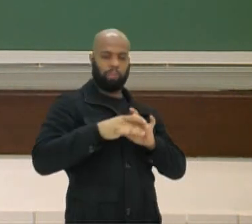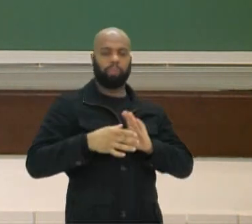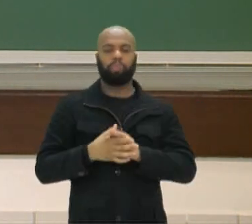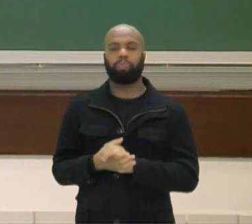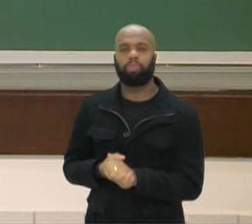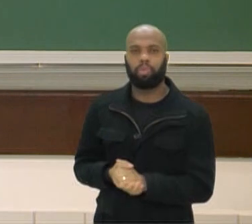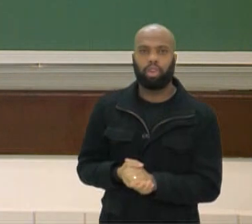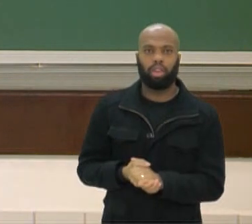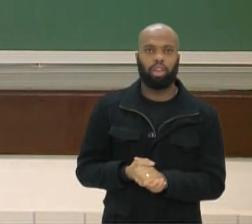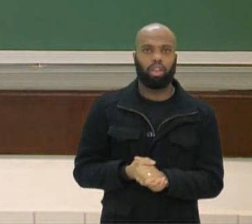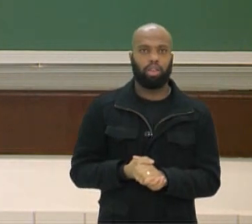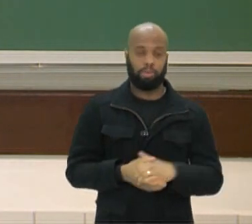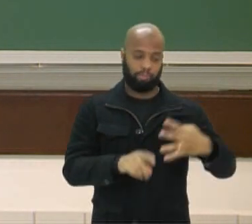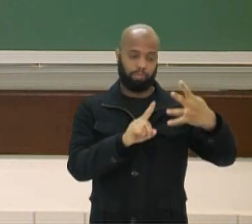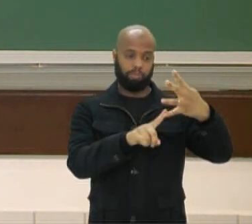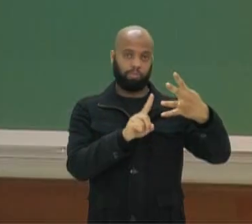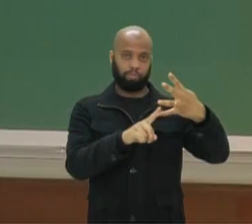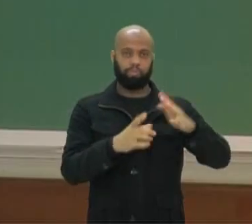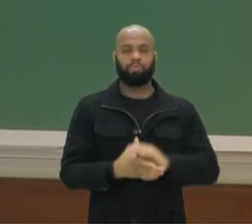nosso